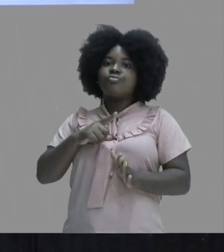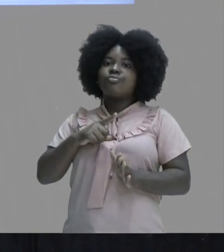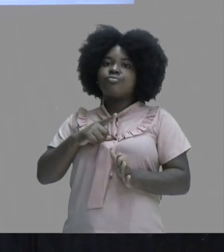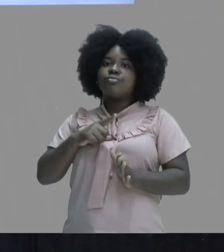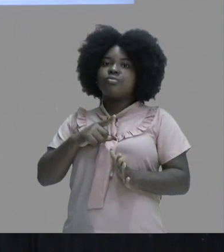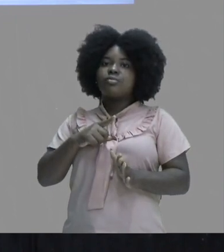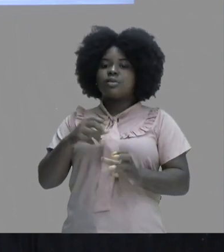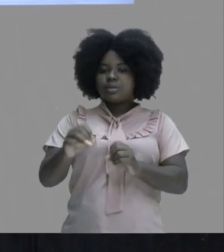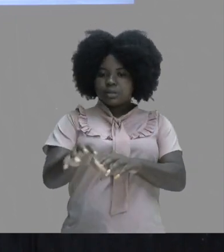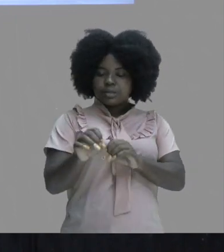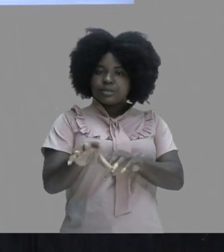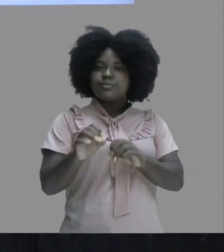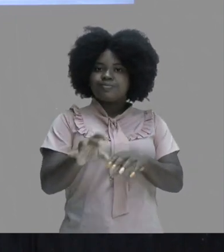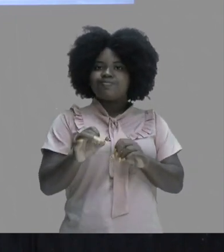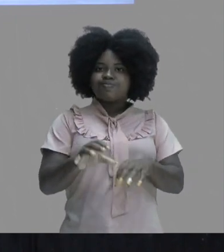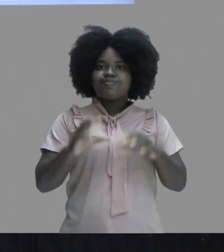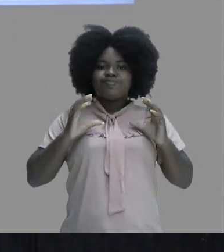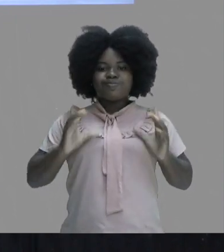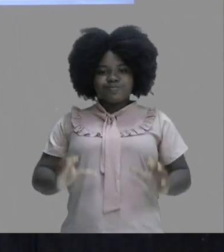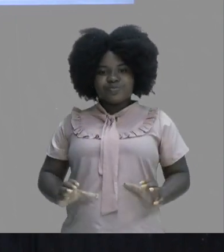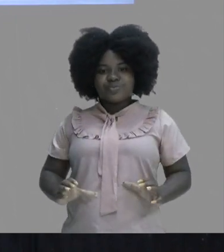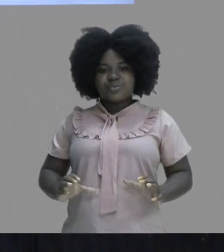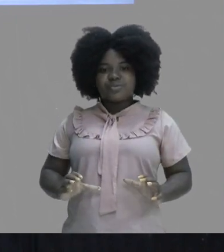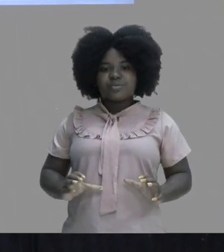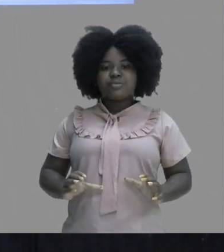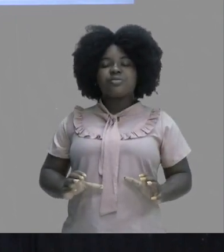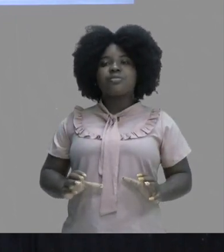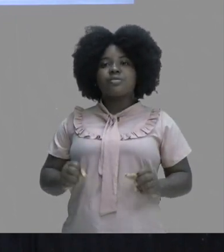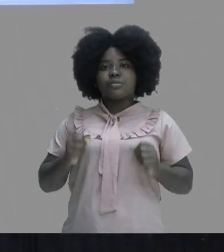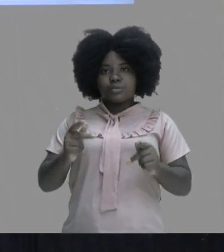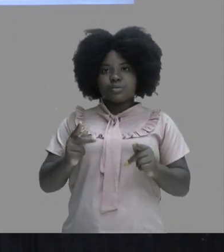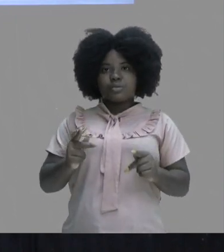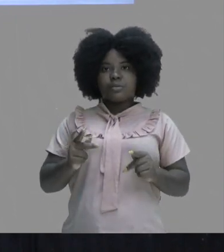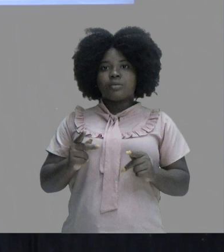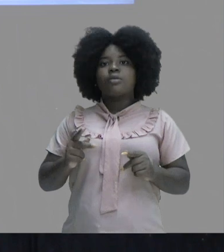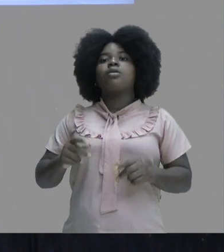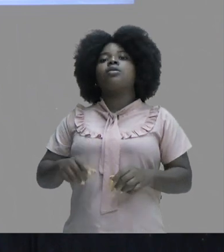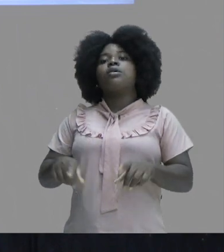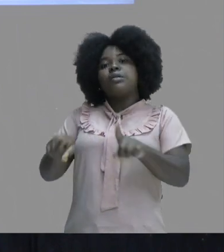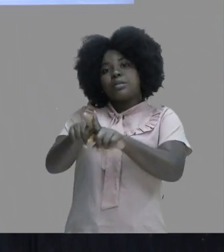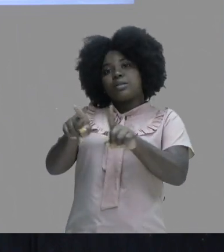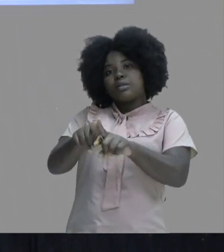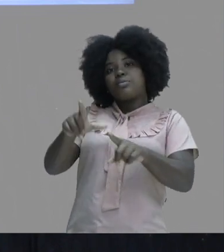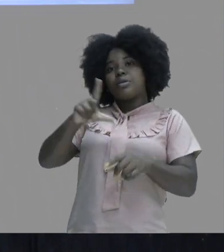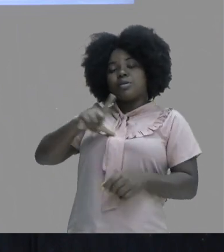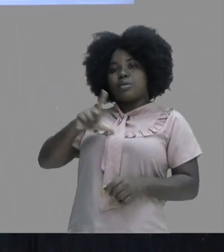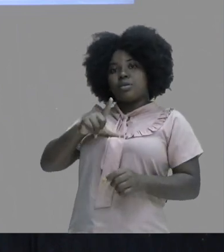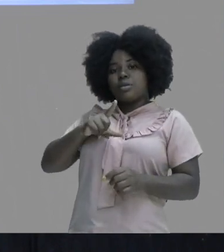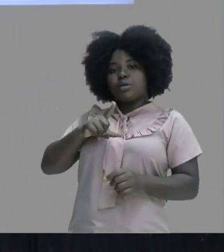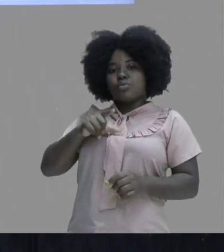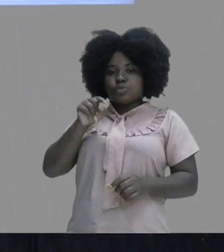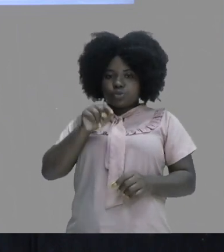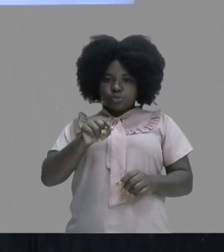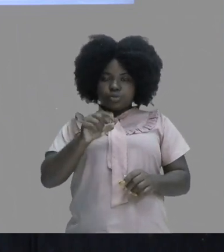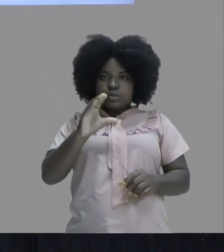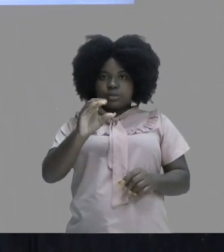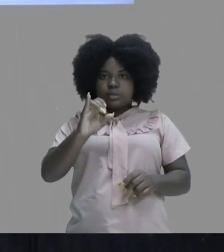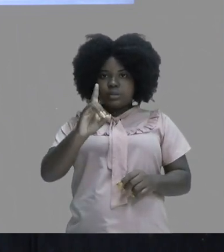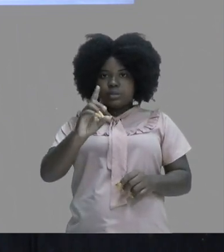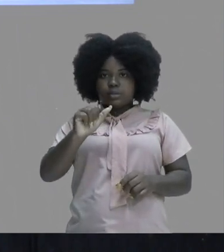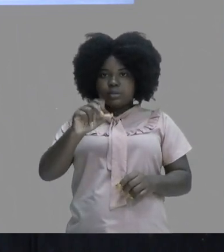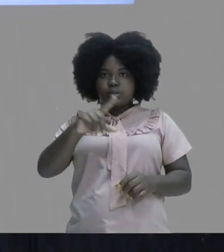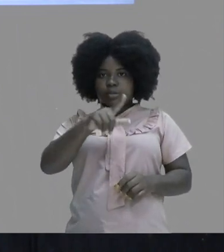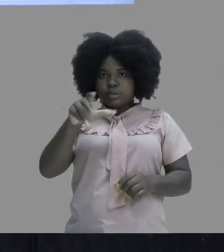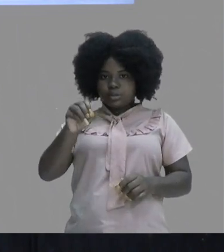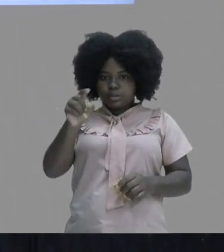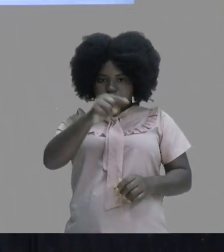cidadãos representam a chamada origem do poder. Por quê? Porque quando a gente fala de um Estado regido por